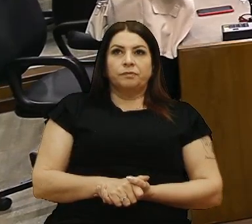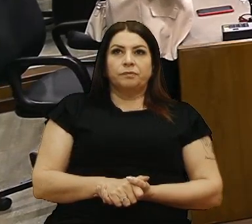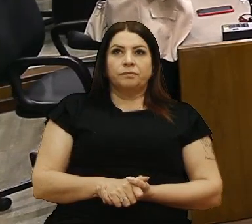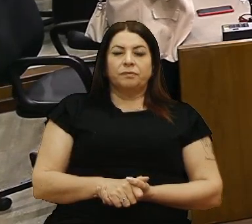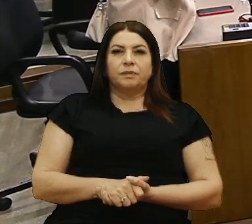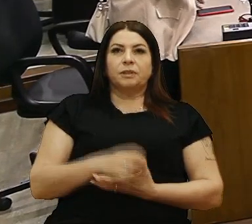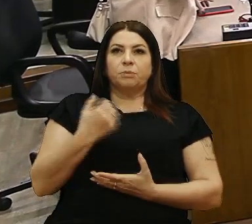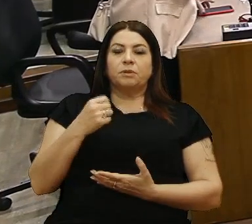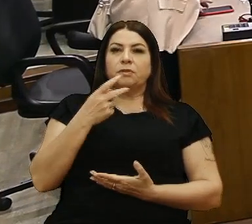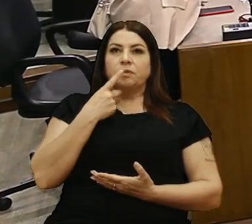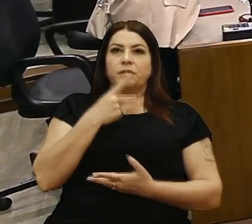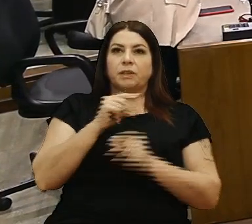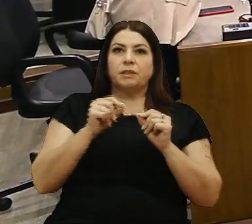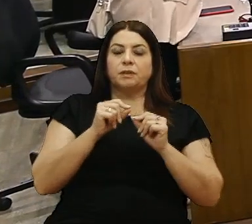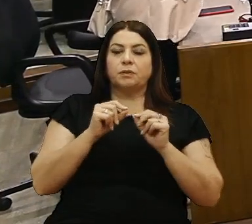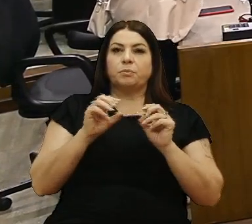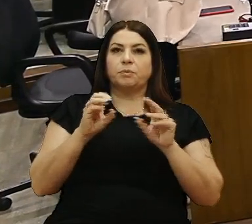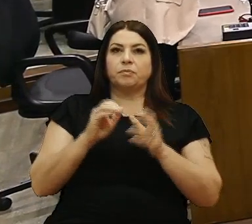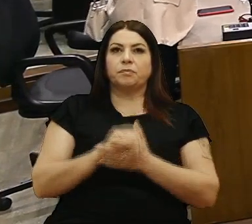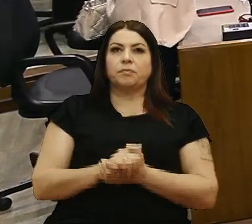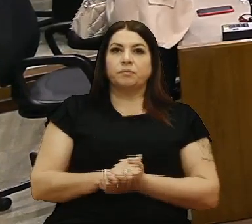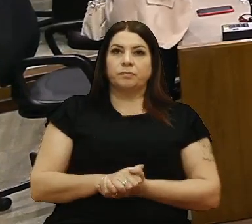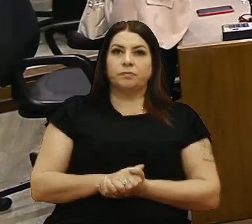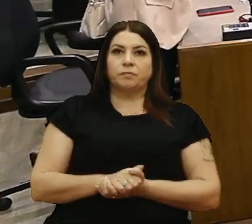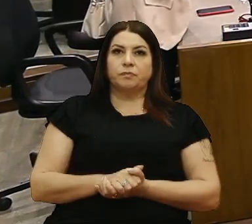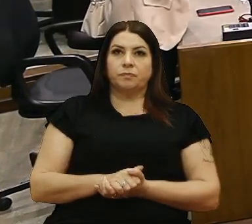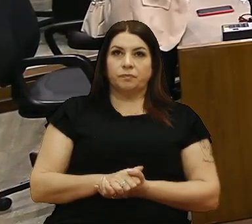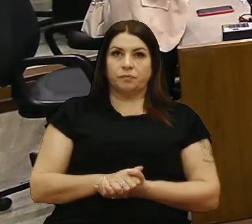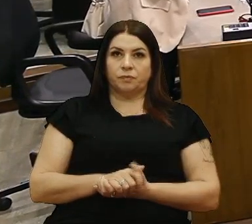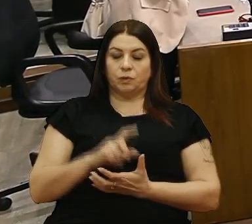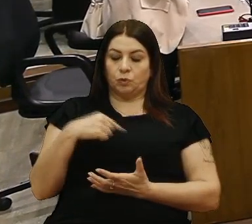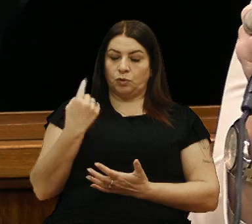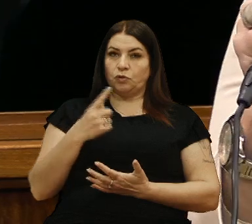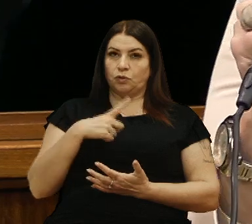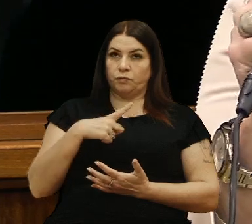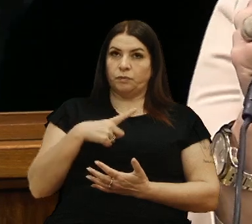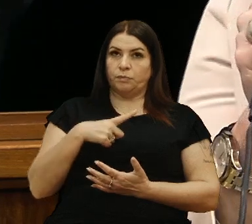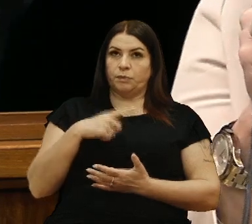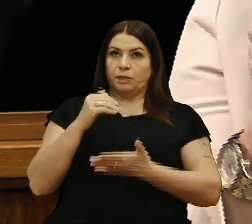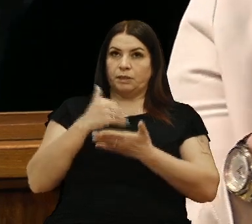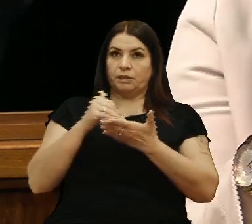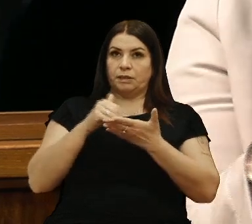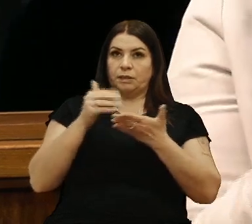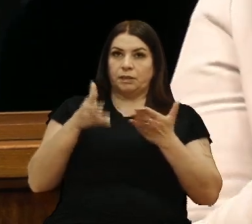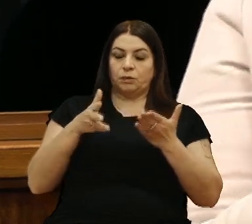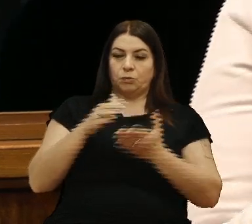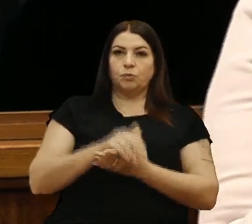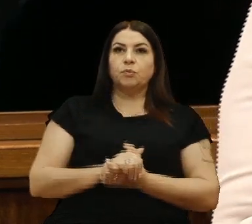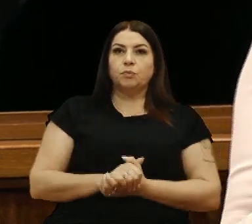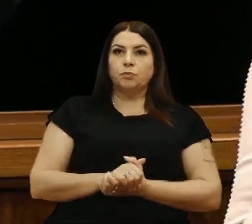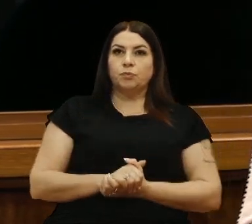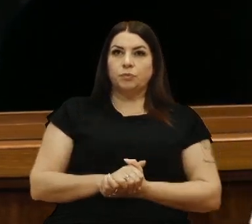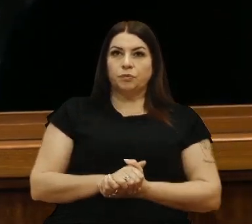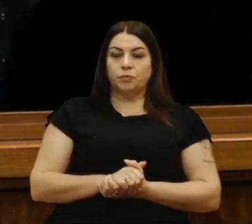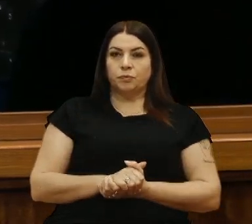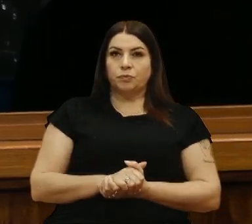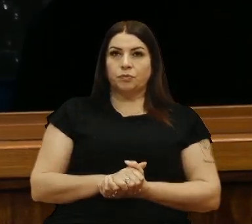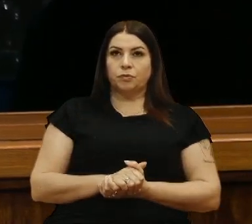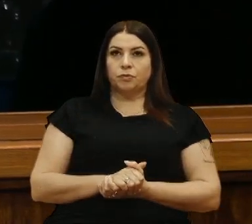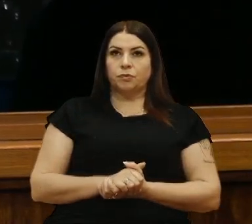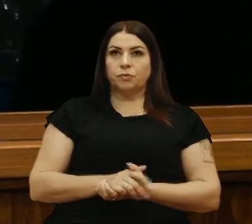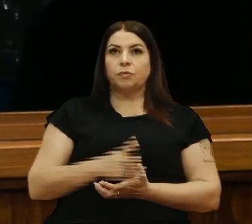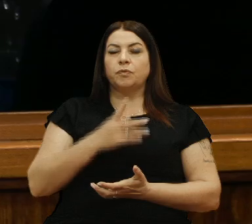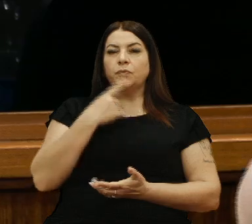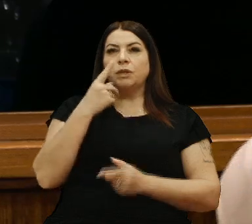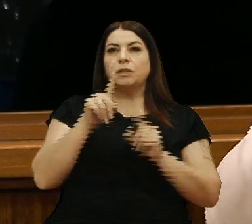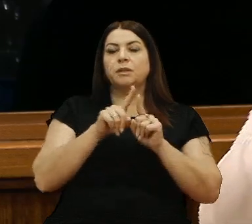Eu preciso falar sobre a educação. Nós tivemos a secretária aqui hoje, falou da